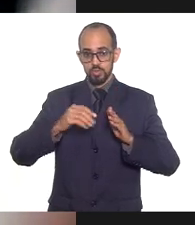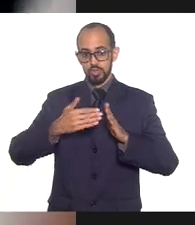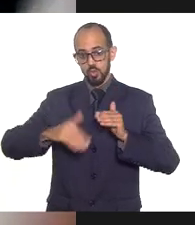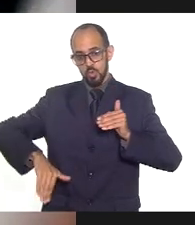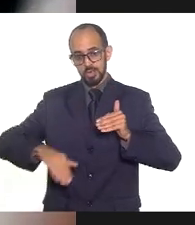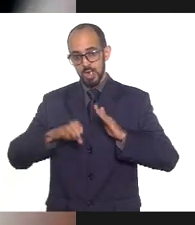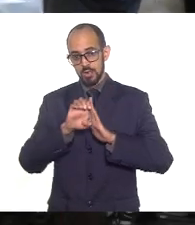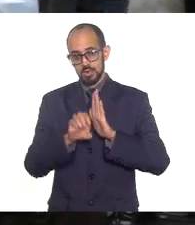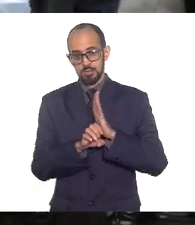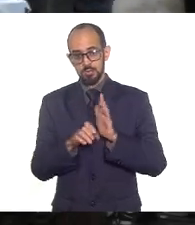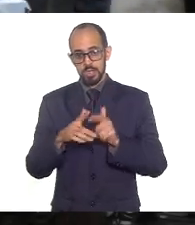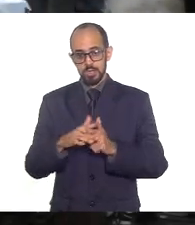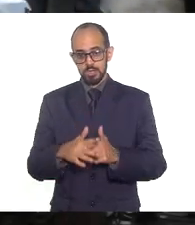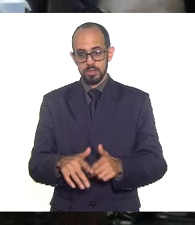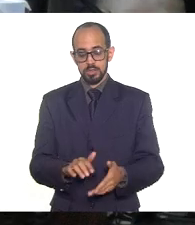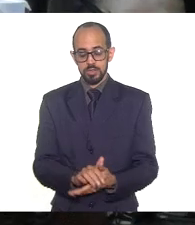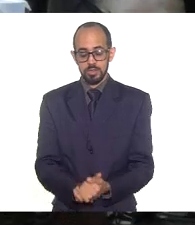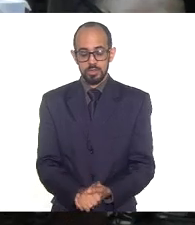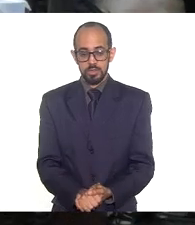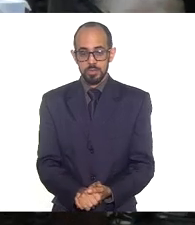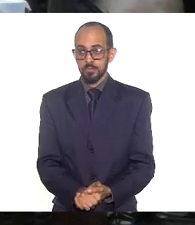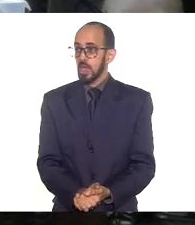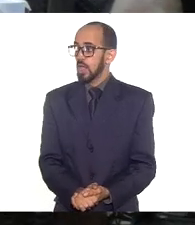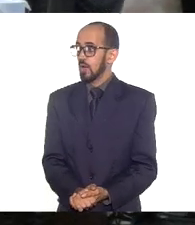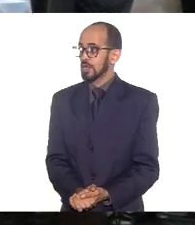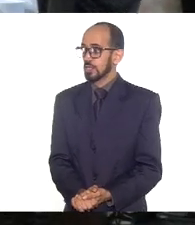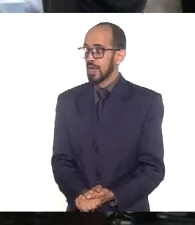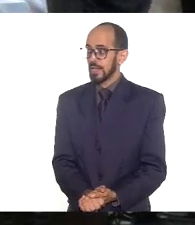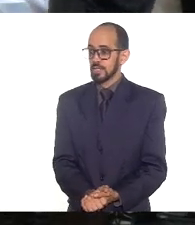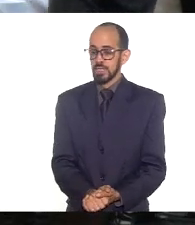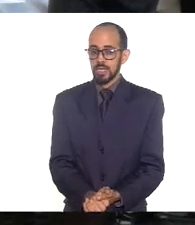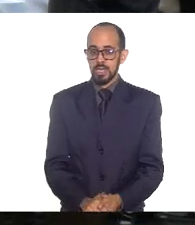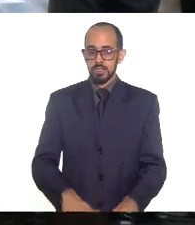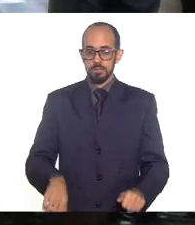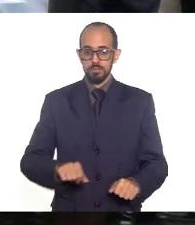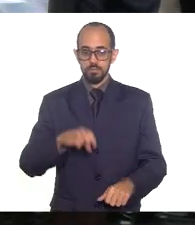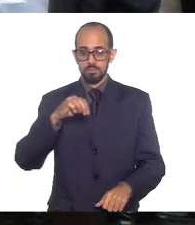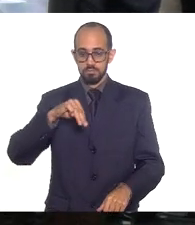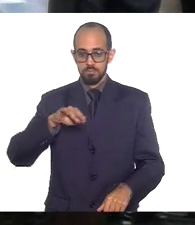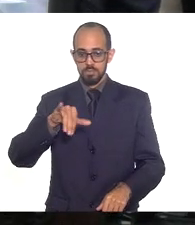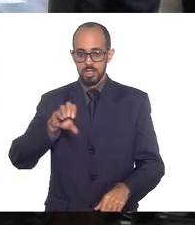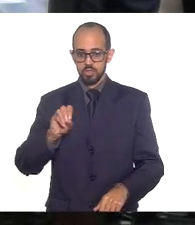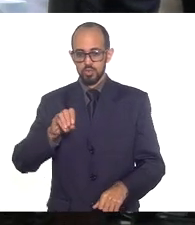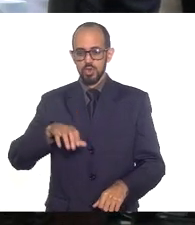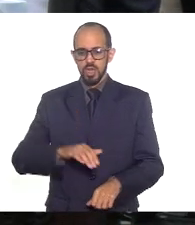demais pela comissão de orçamento Deputado Márcio Pacheco